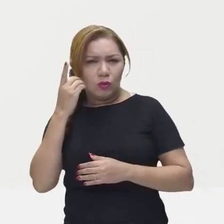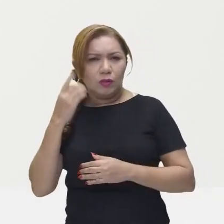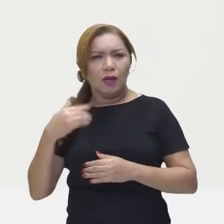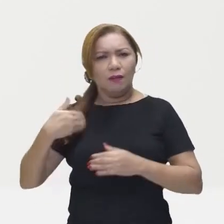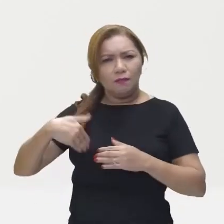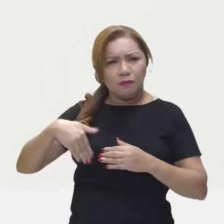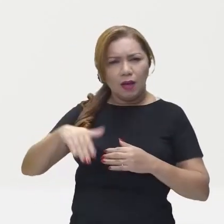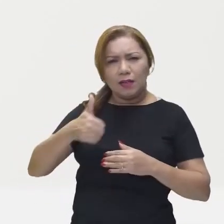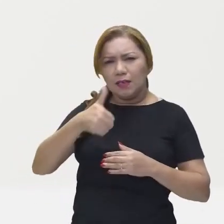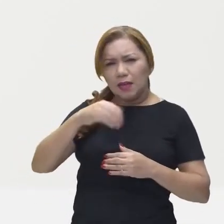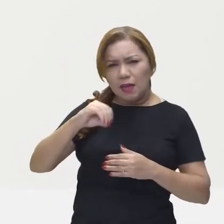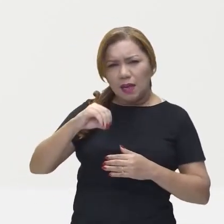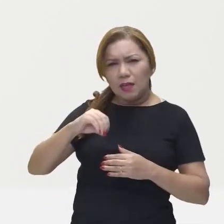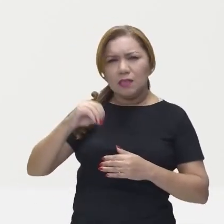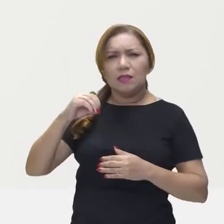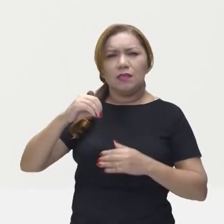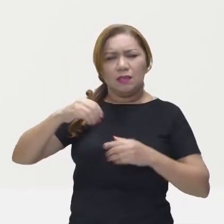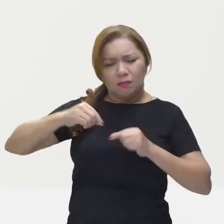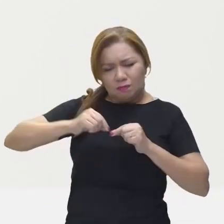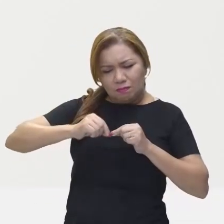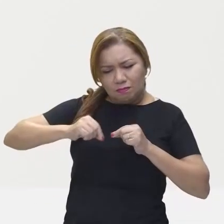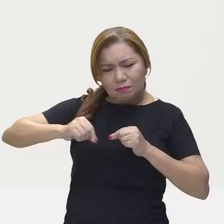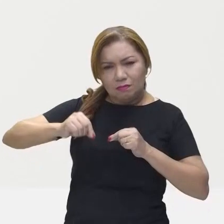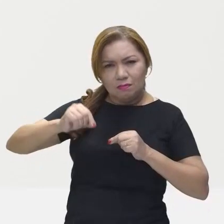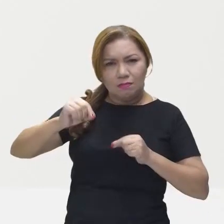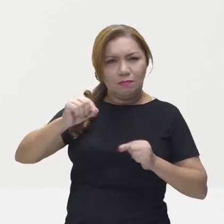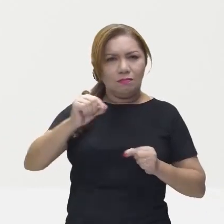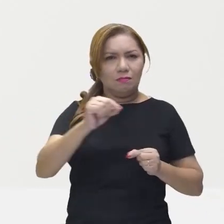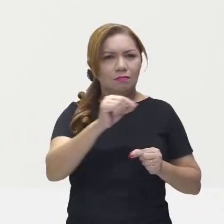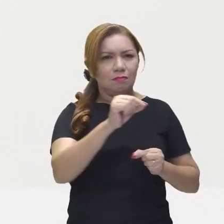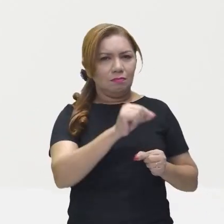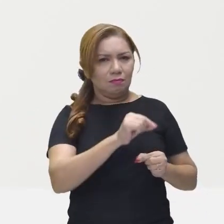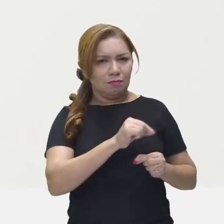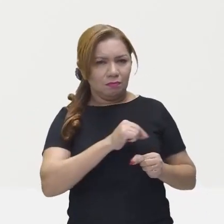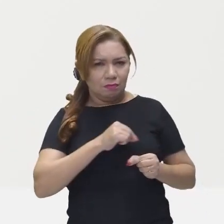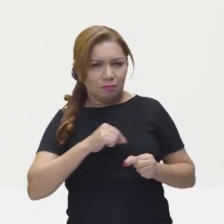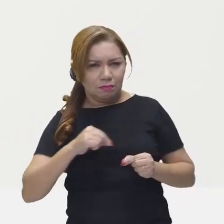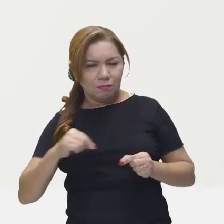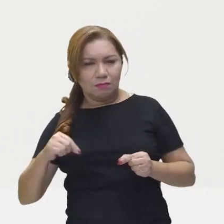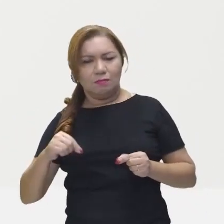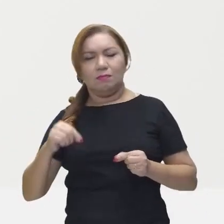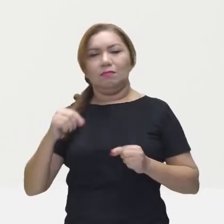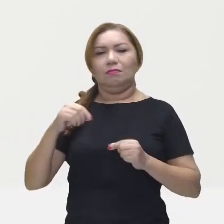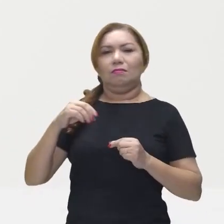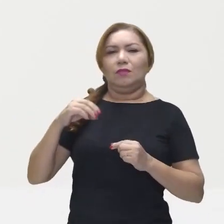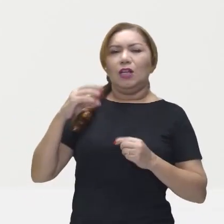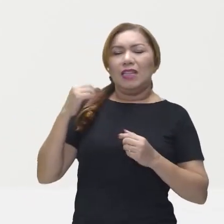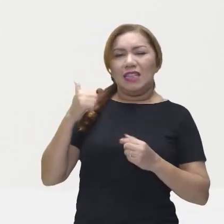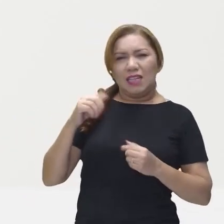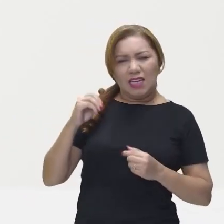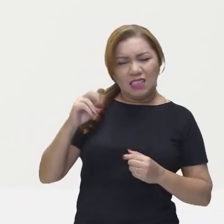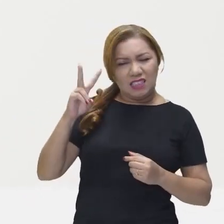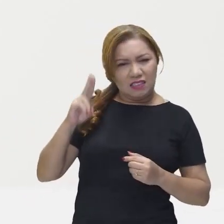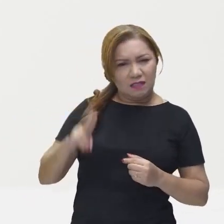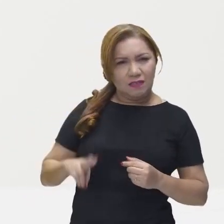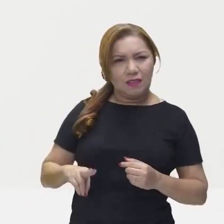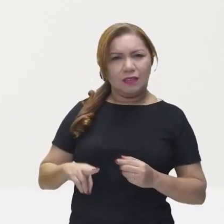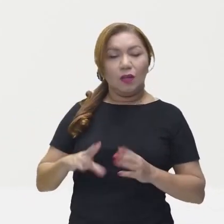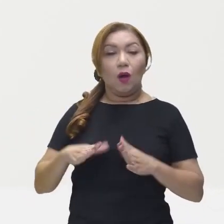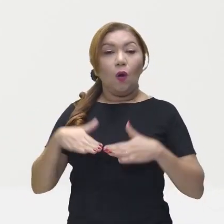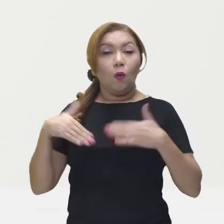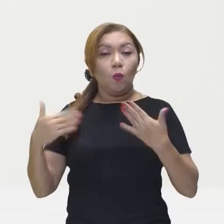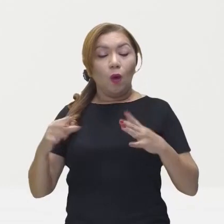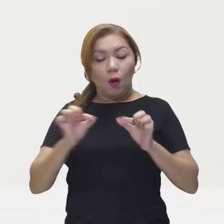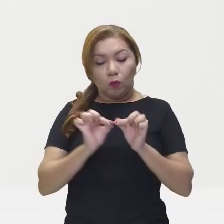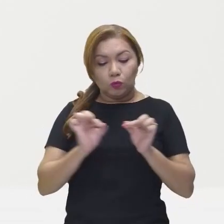e dimensões. Está aparecendo para você na tela. Qual o perímetro dessa praça